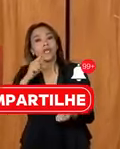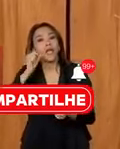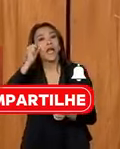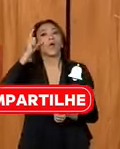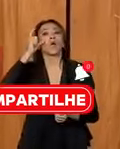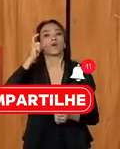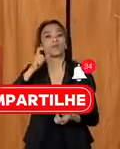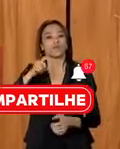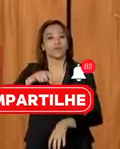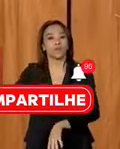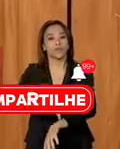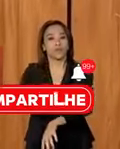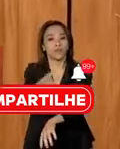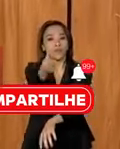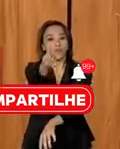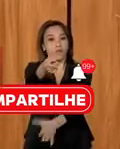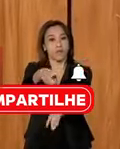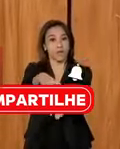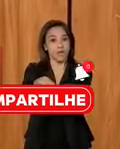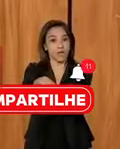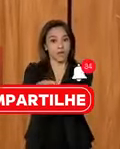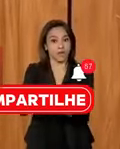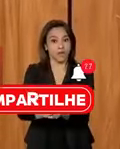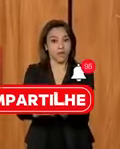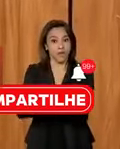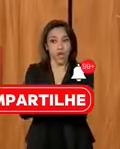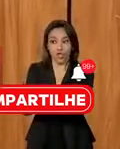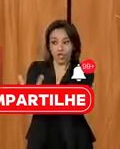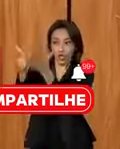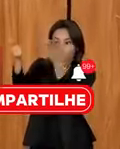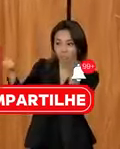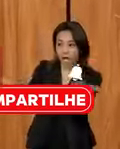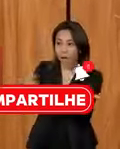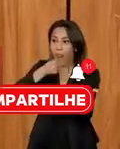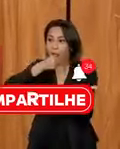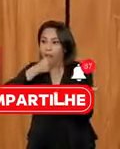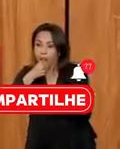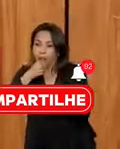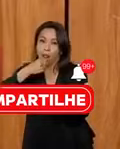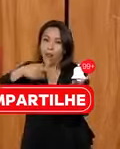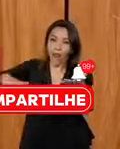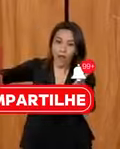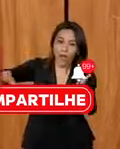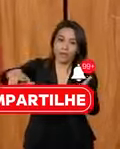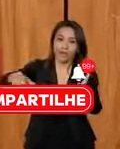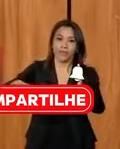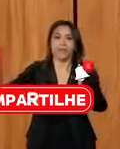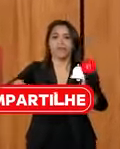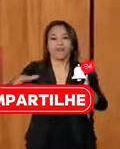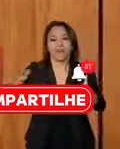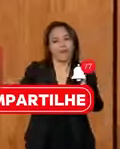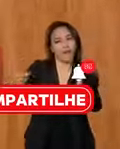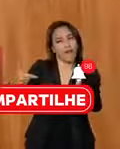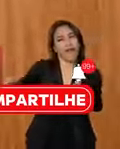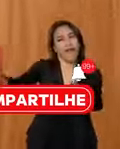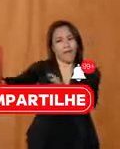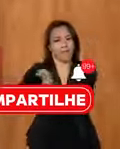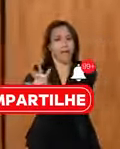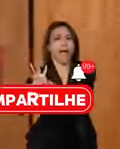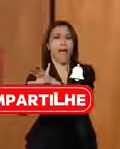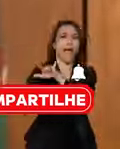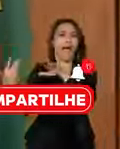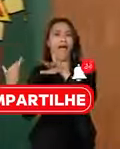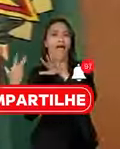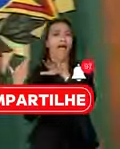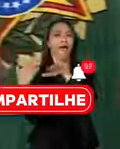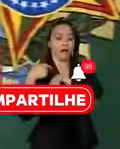6 horas da manhã, com toda a imprensa grande já não vai mais, ou seja, mas vai os blogs, vai, e